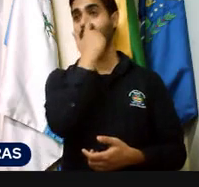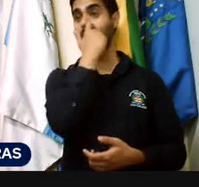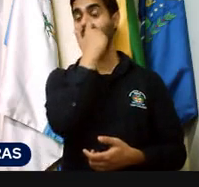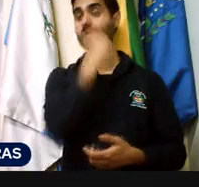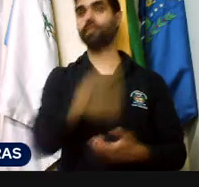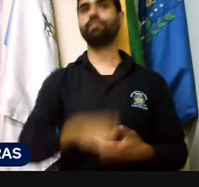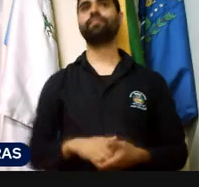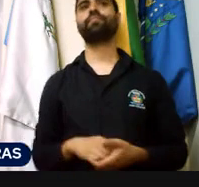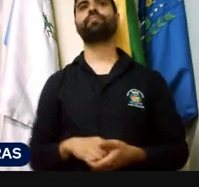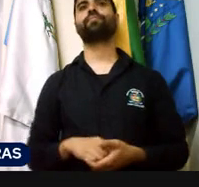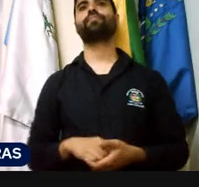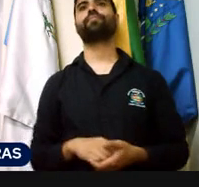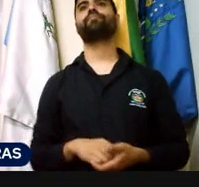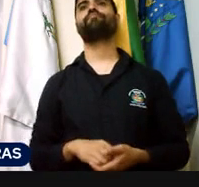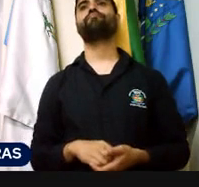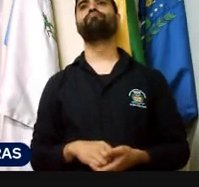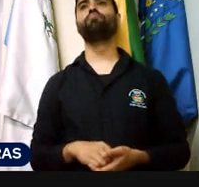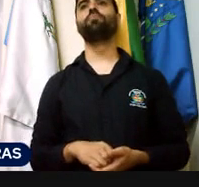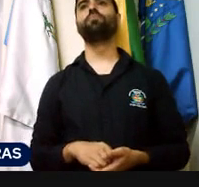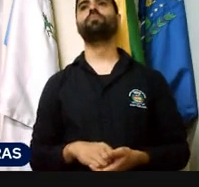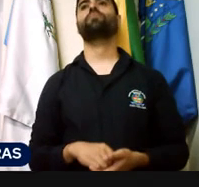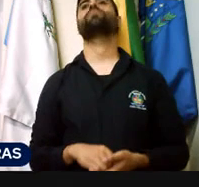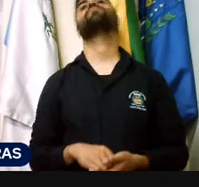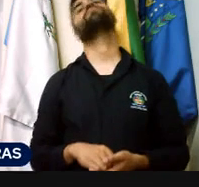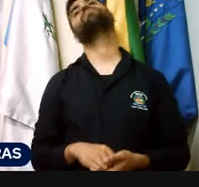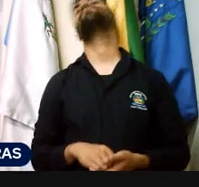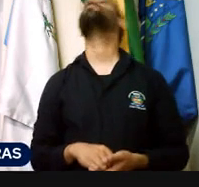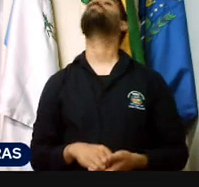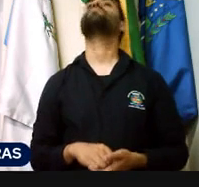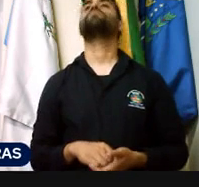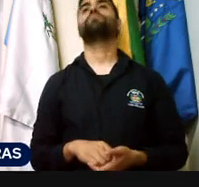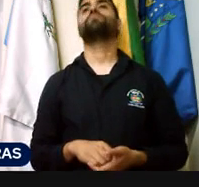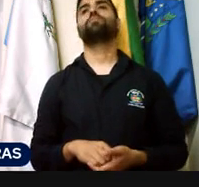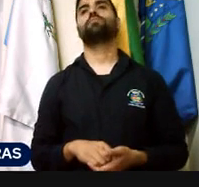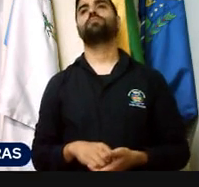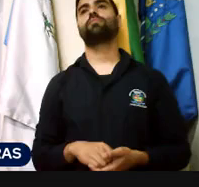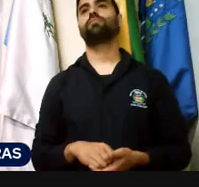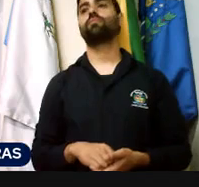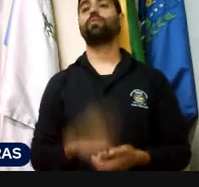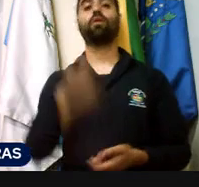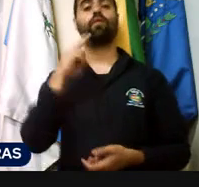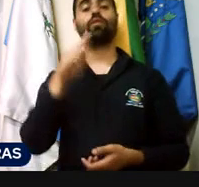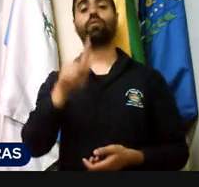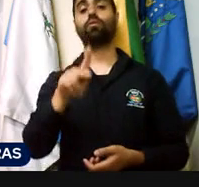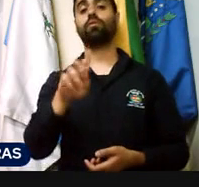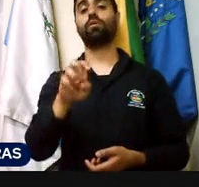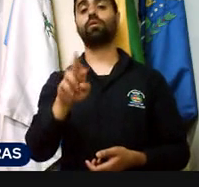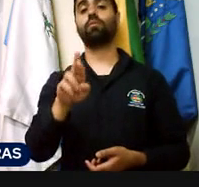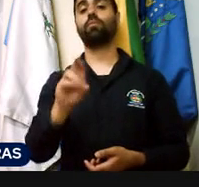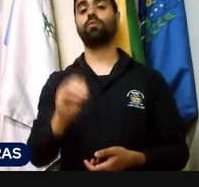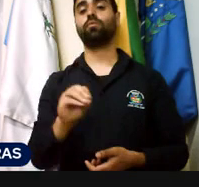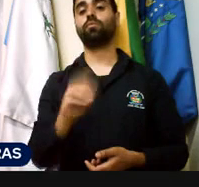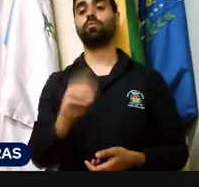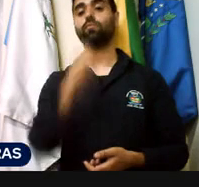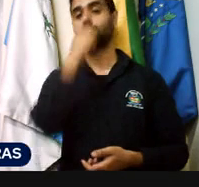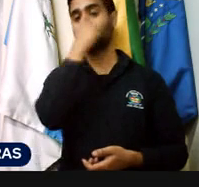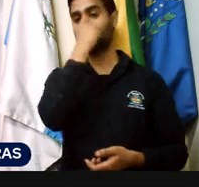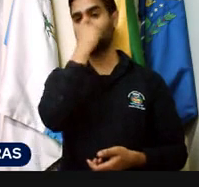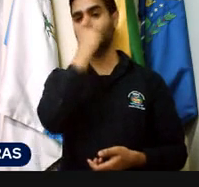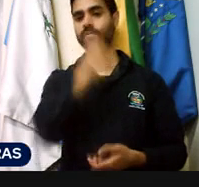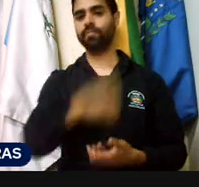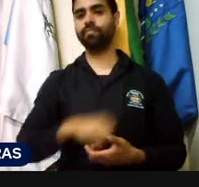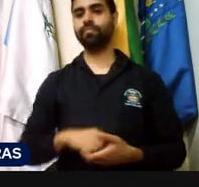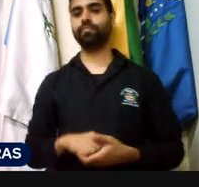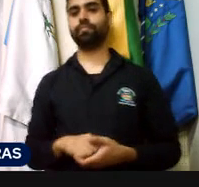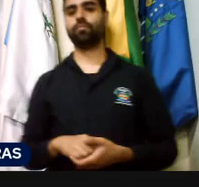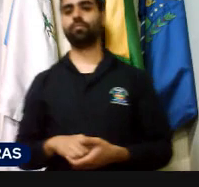presidente da Câmara Municipal de Valença, vereador José Reinaldo, o vereador Pedro Graça, nas atribuições legais na forma